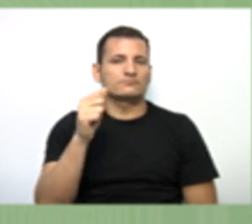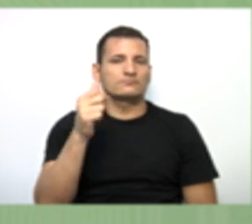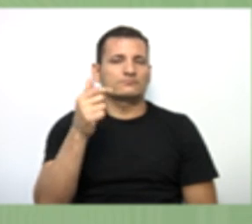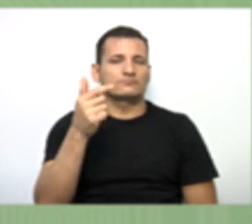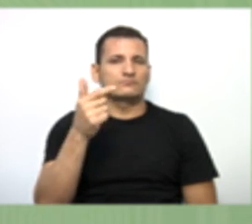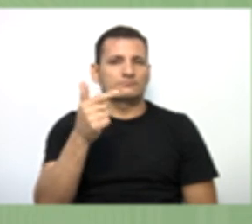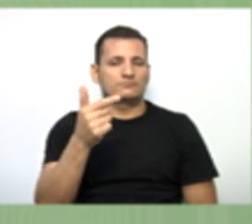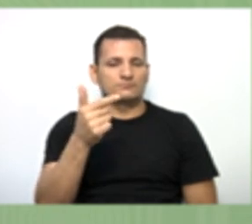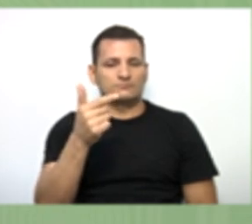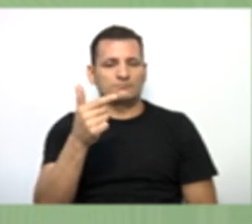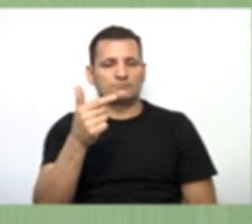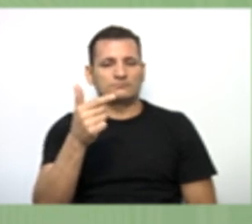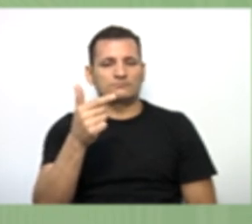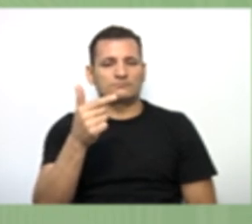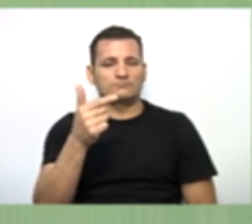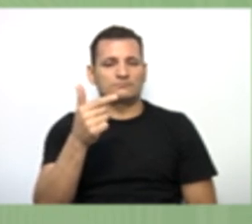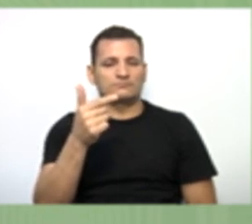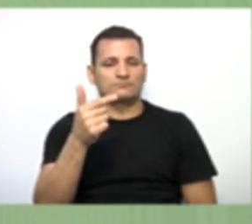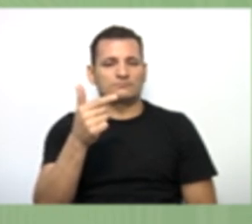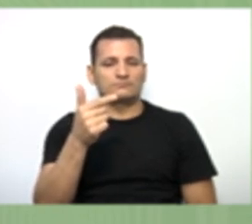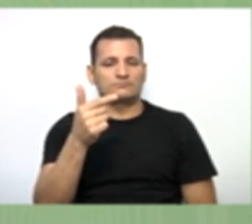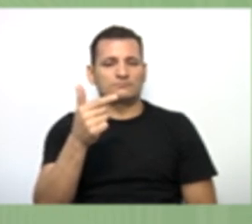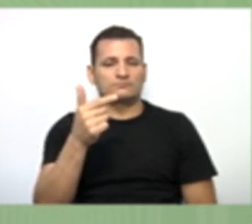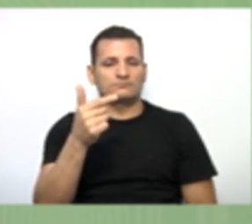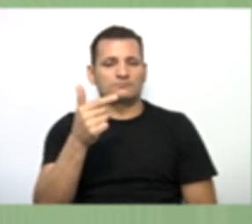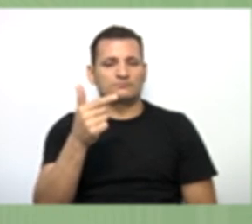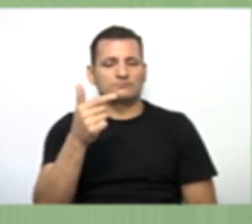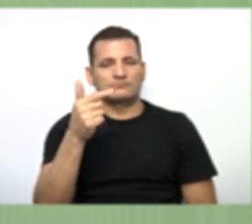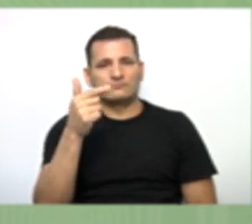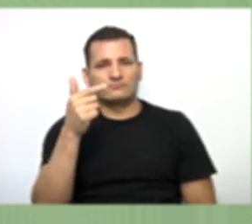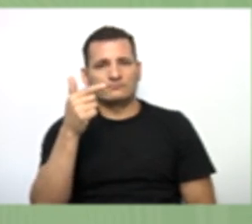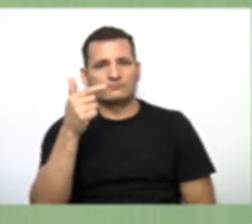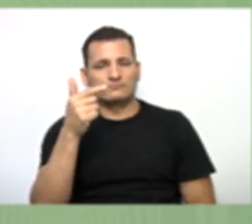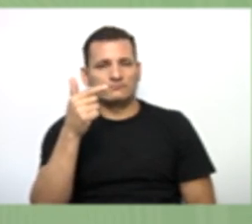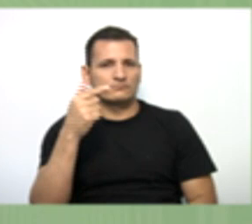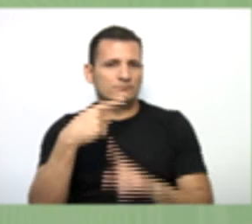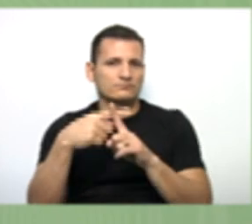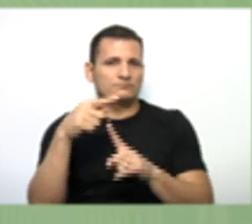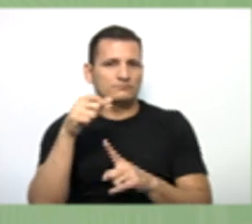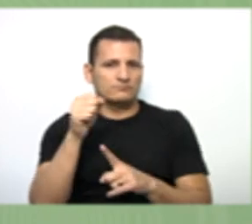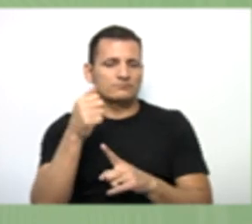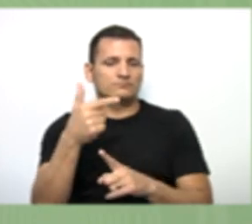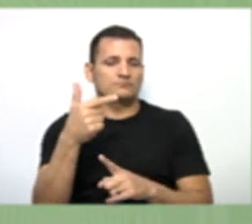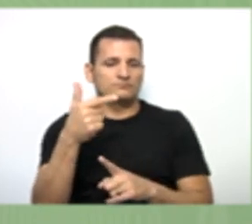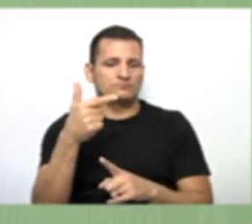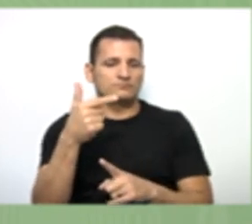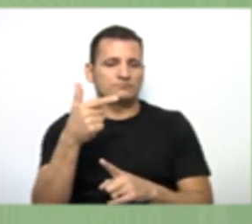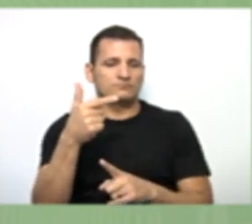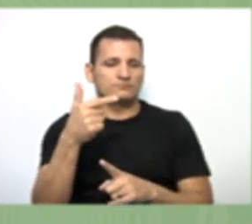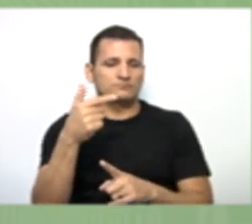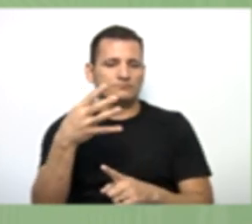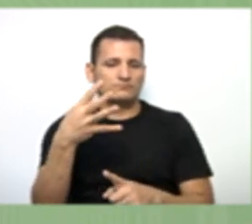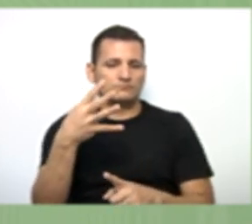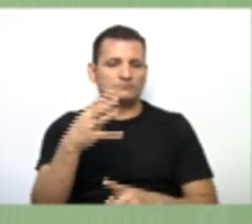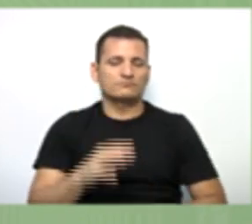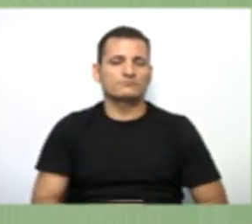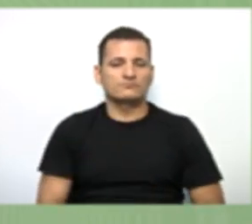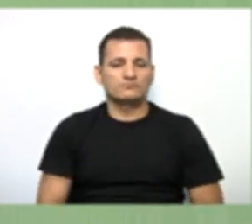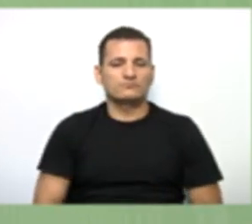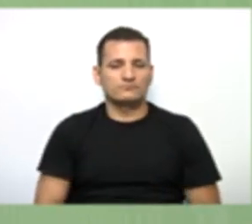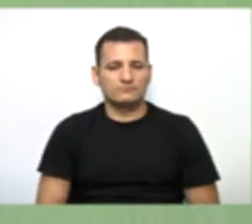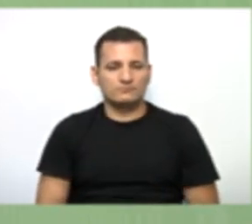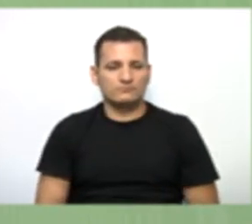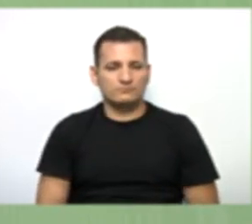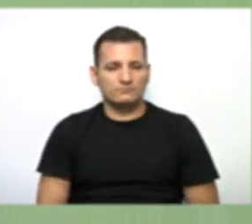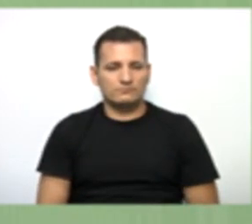28? Mais 4. 1, 1, 1. Então, eu tenho esse número 28 aí